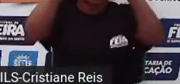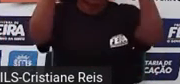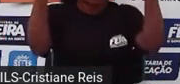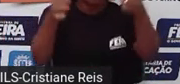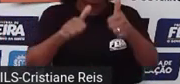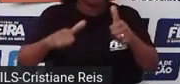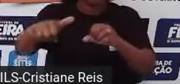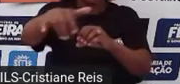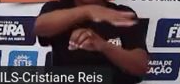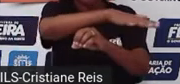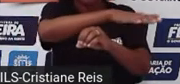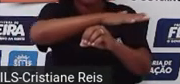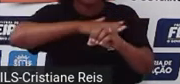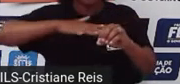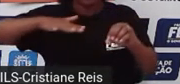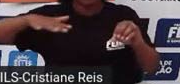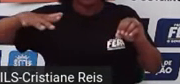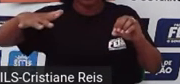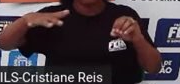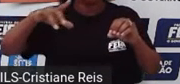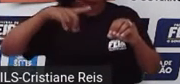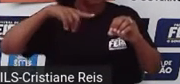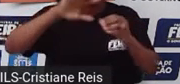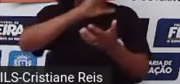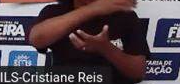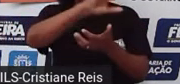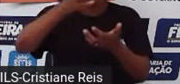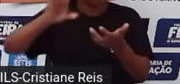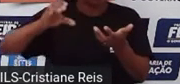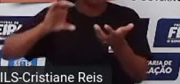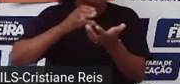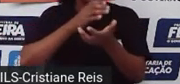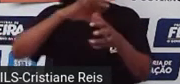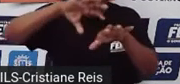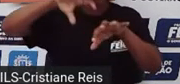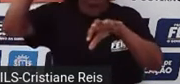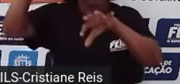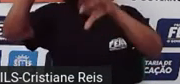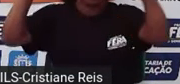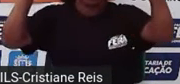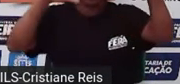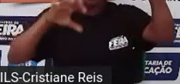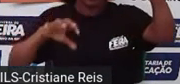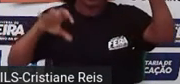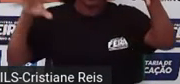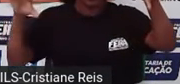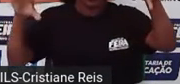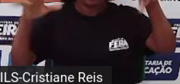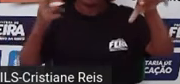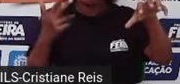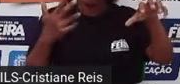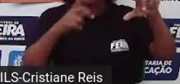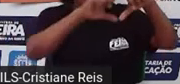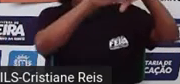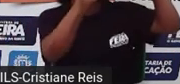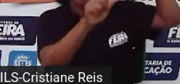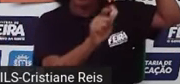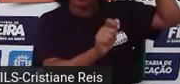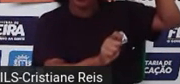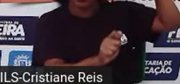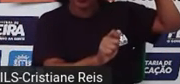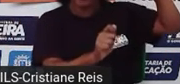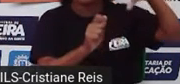característica é de continente o conceito de continente como também ocorre aqui né com a África no caso da